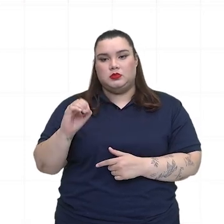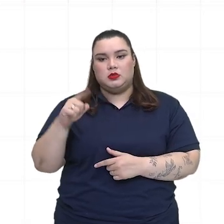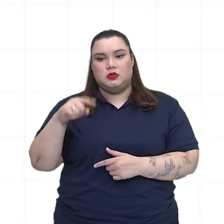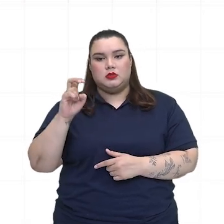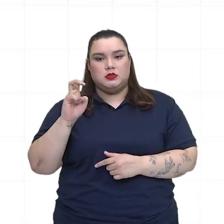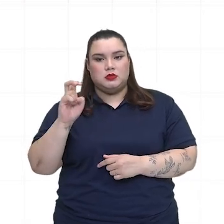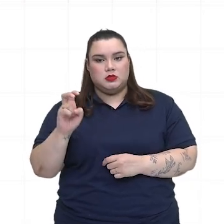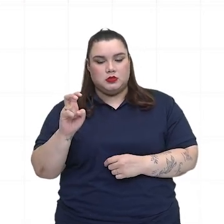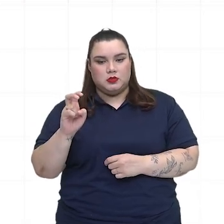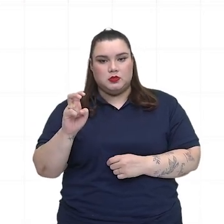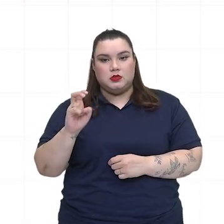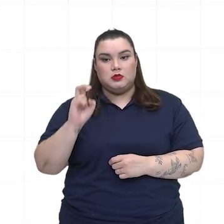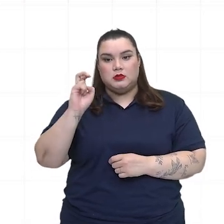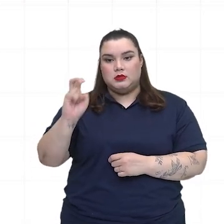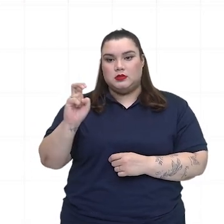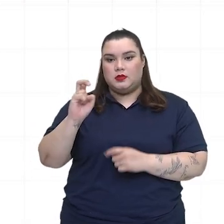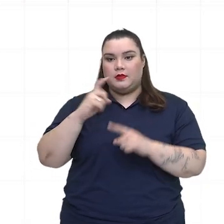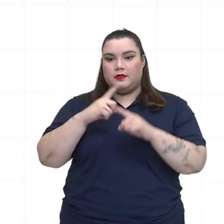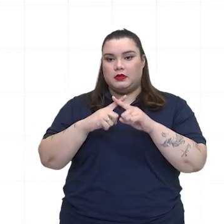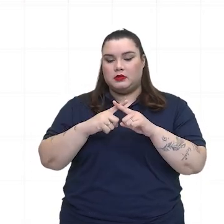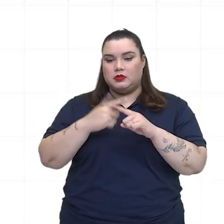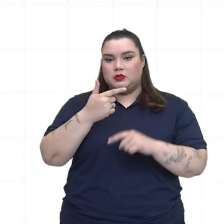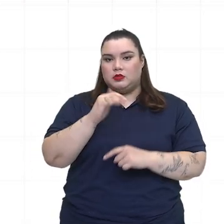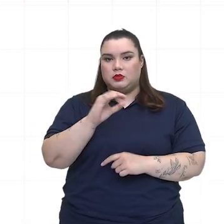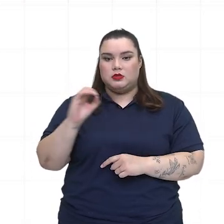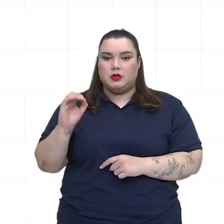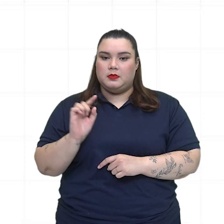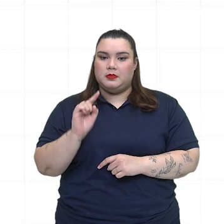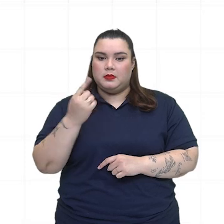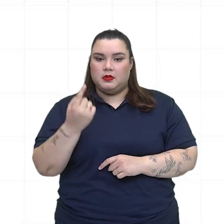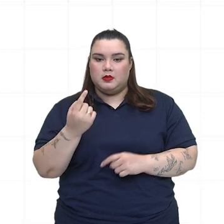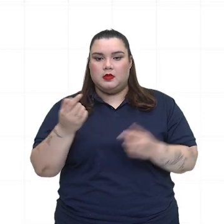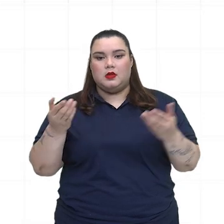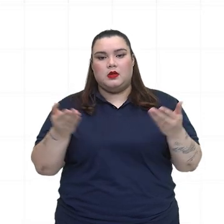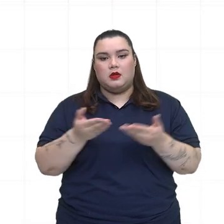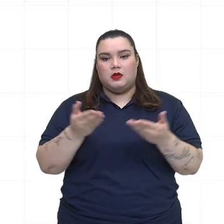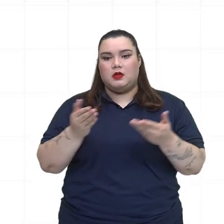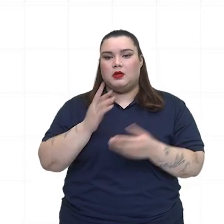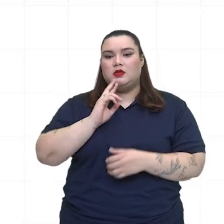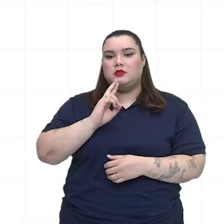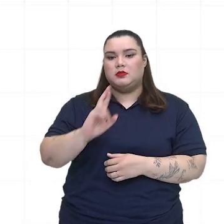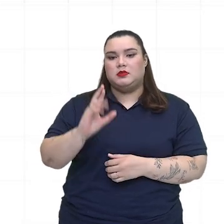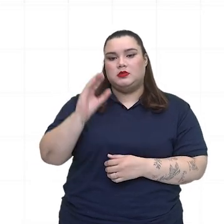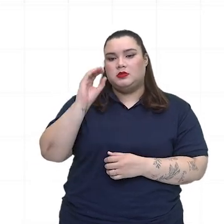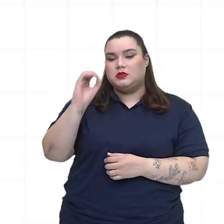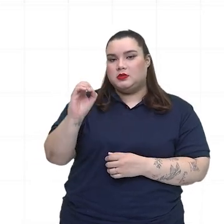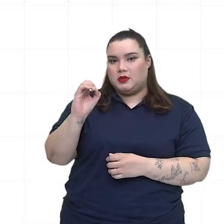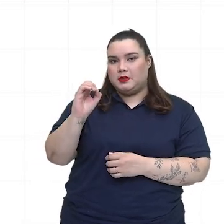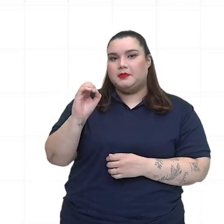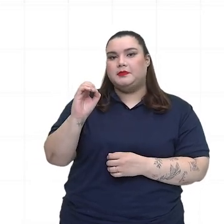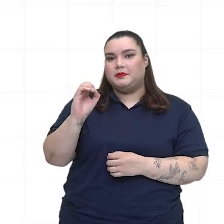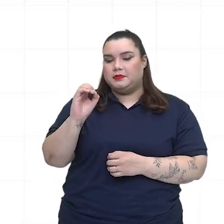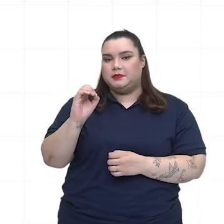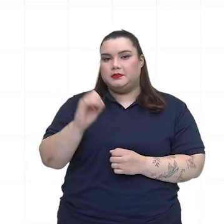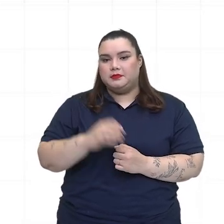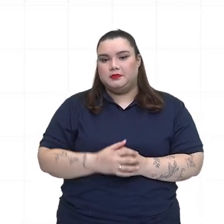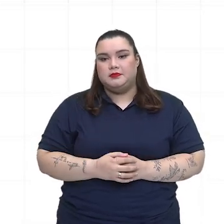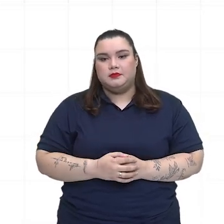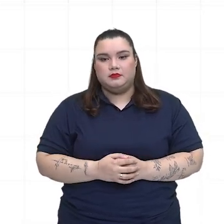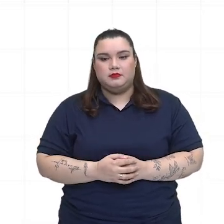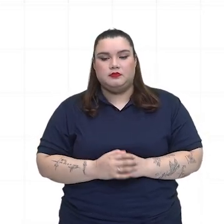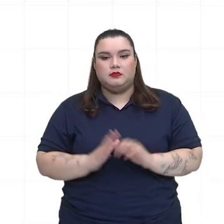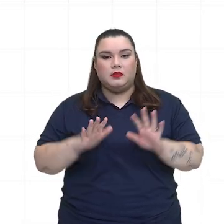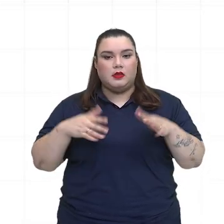5. 5 vezes 200 é 1.000. E agora sim, temos uma divisão